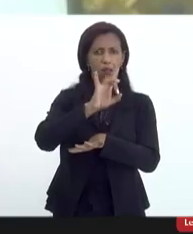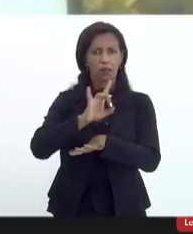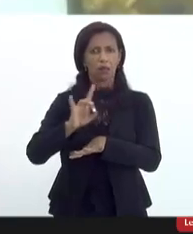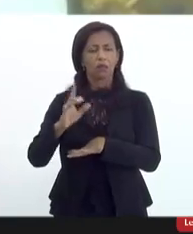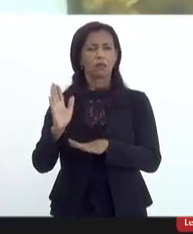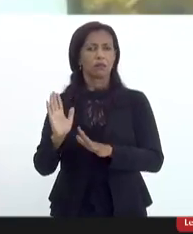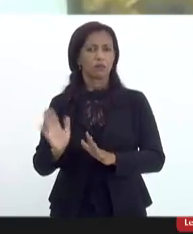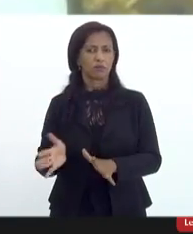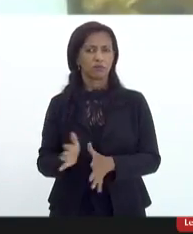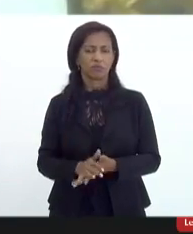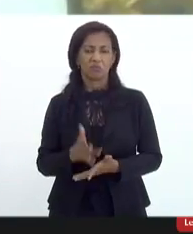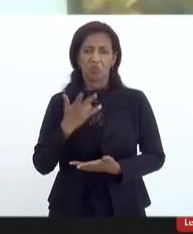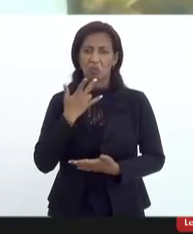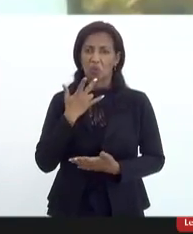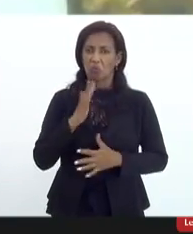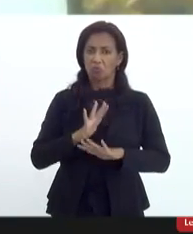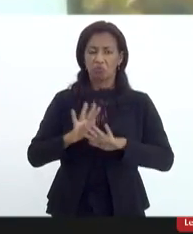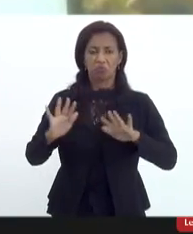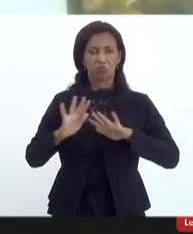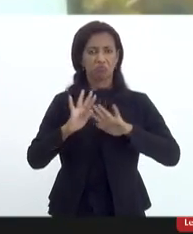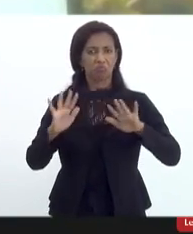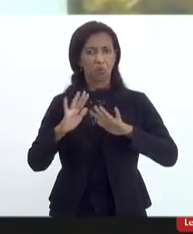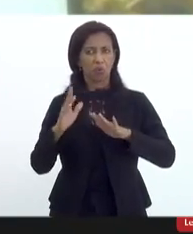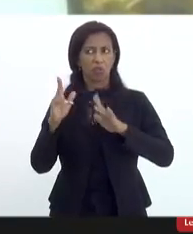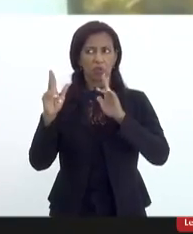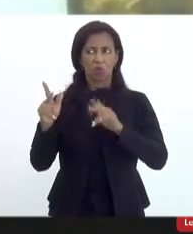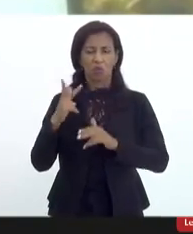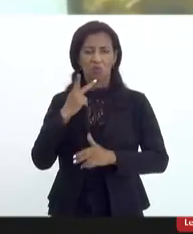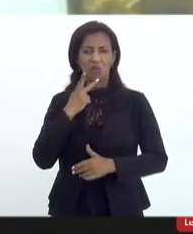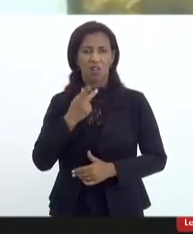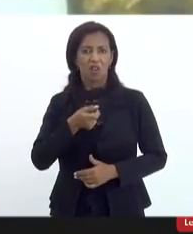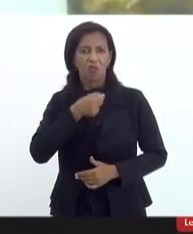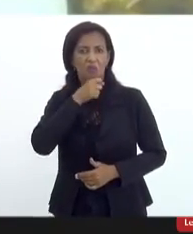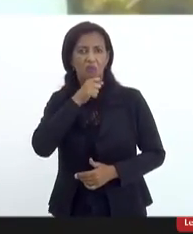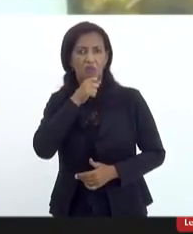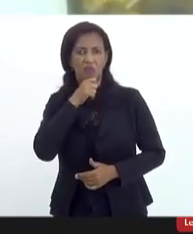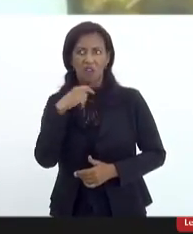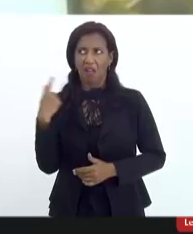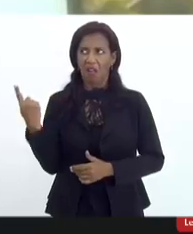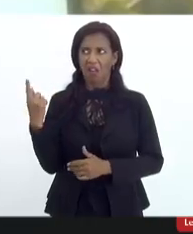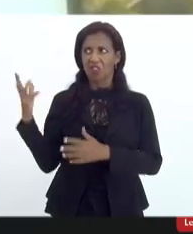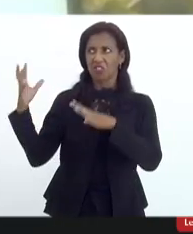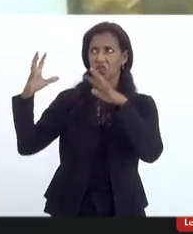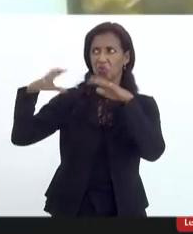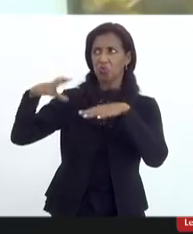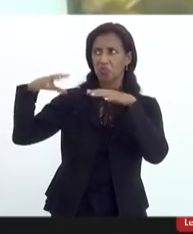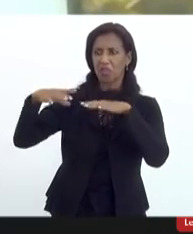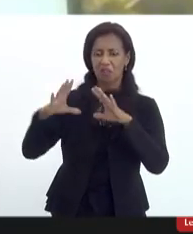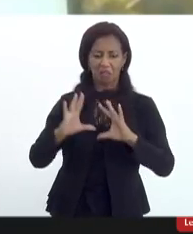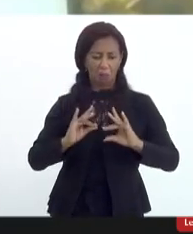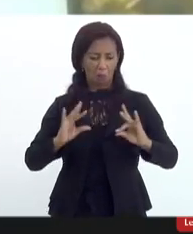anteriores, não vou, como dizia minha avó, chover no molhado, né?